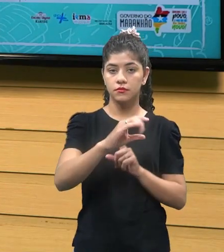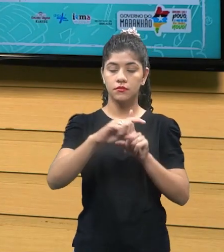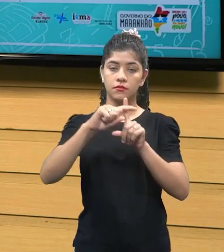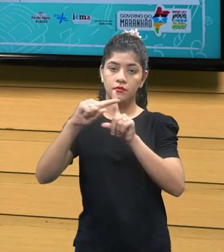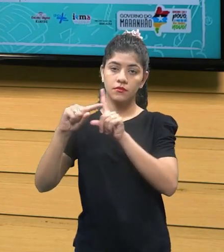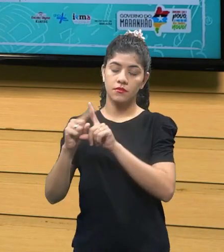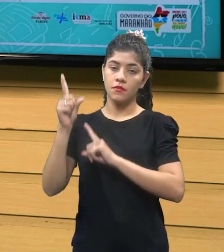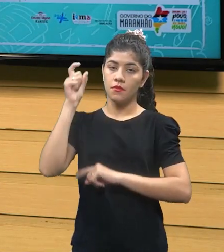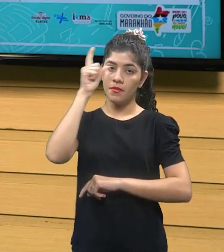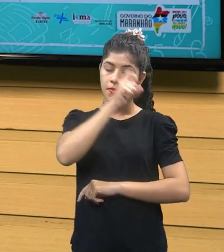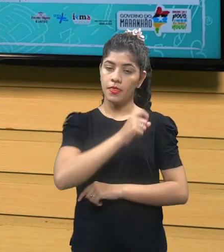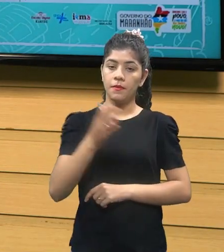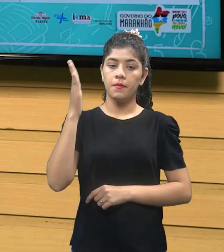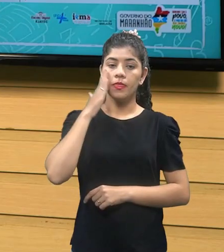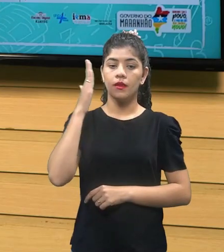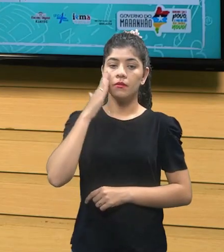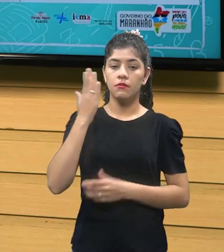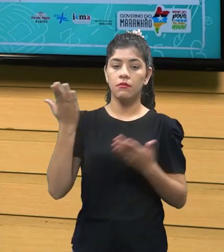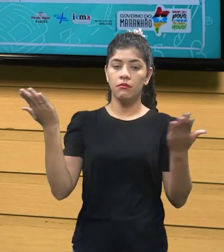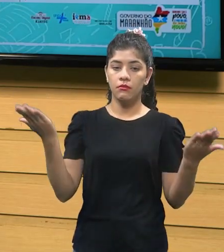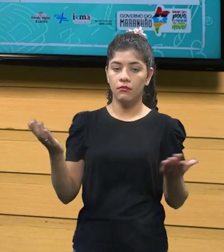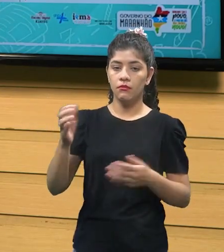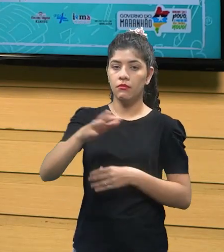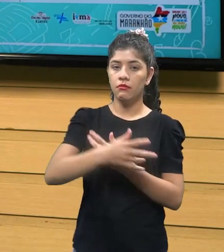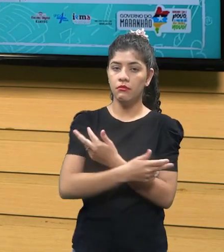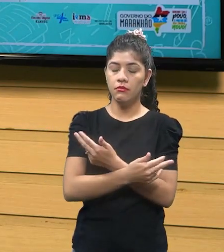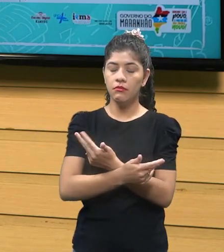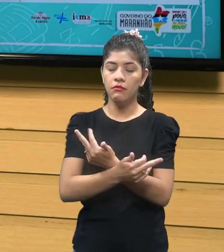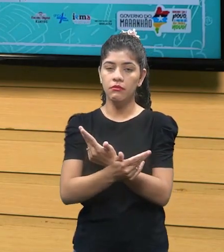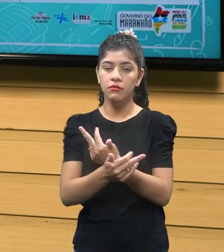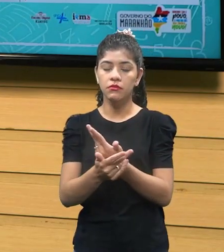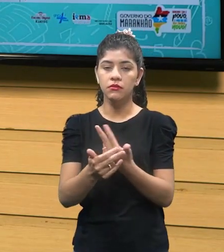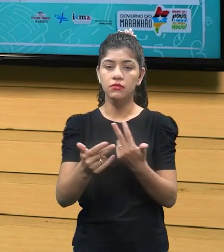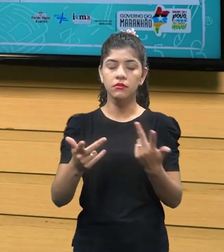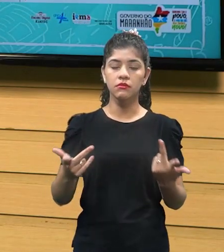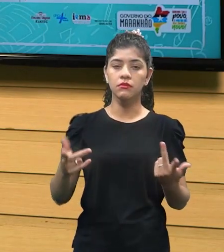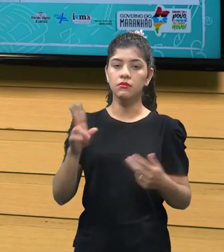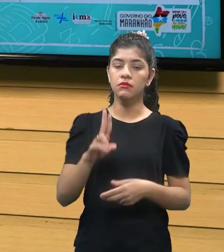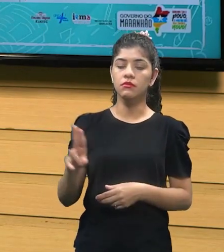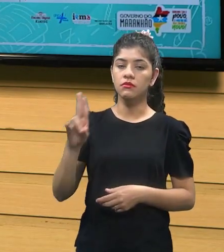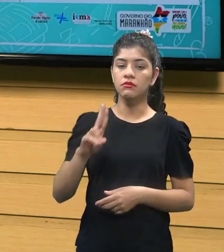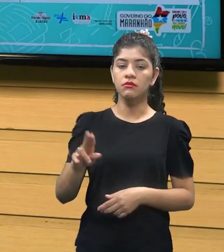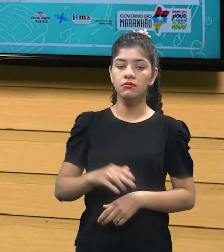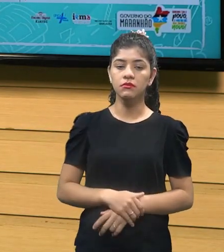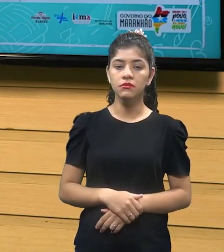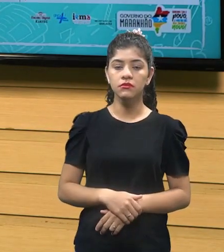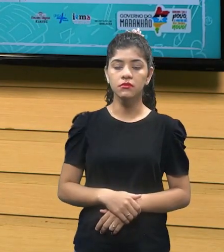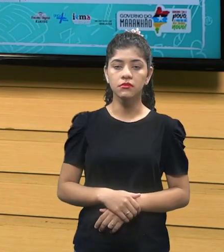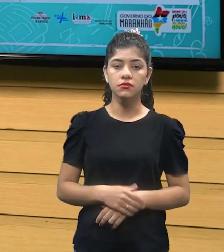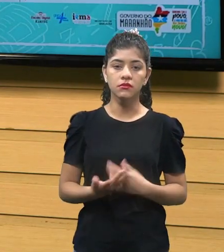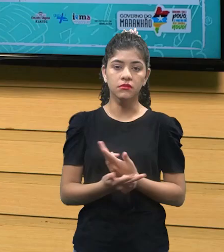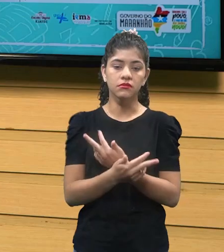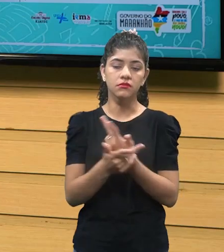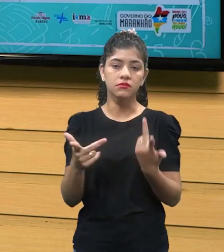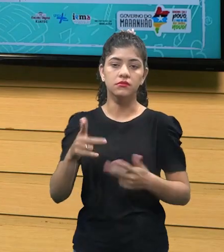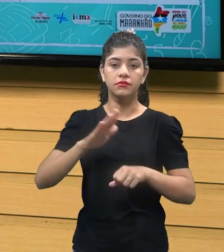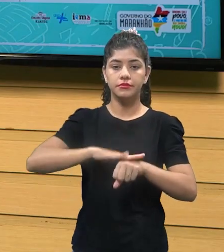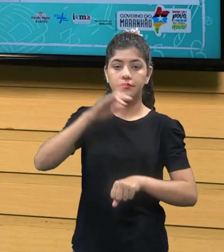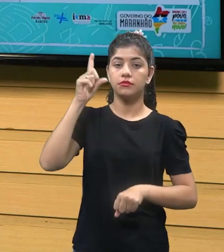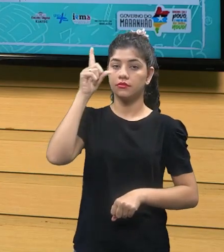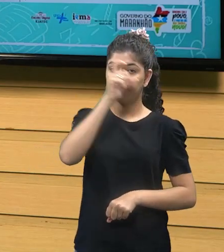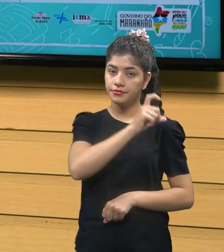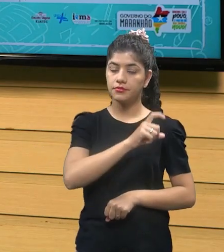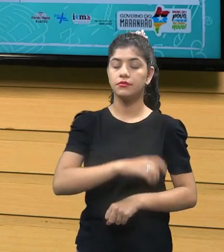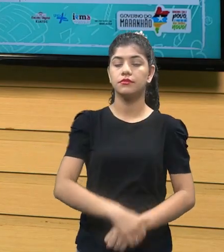Vamos entender complexidade com variação de aplicações. Então, quanto mais variada, mais